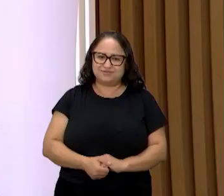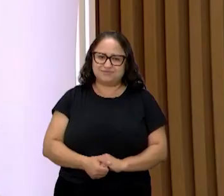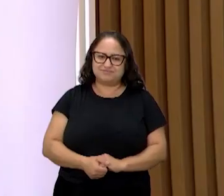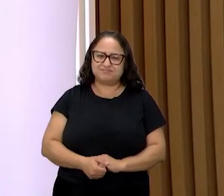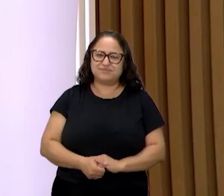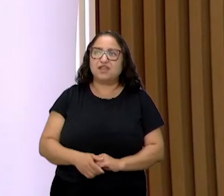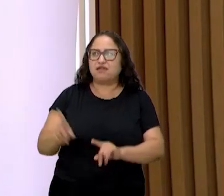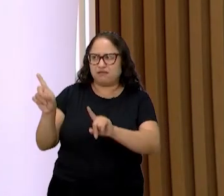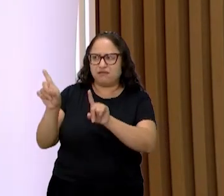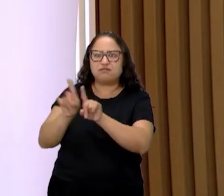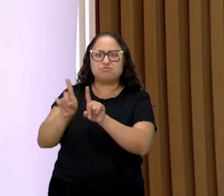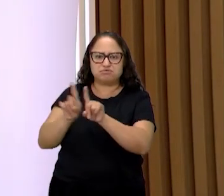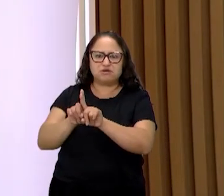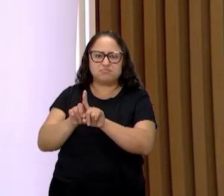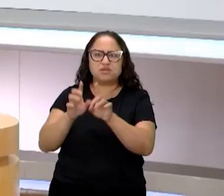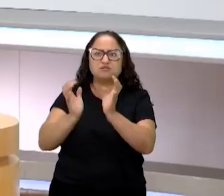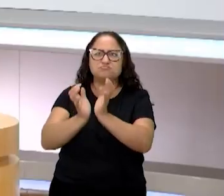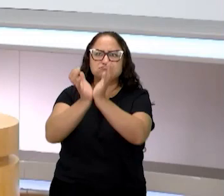prêmio Nobel, né?